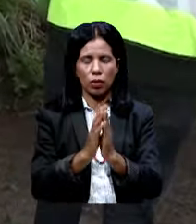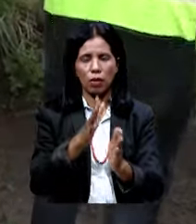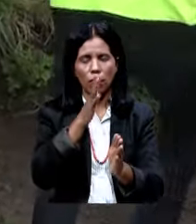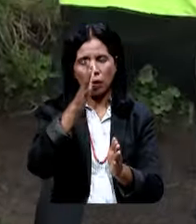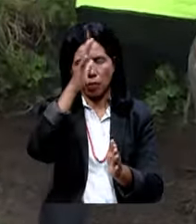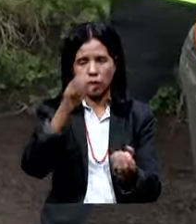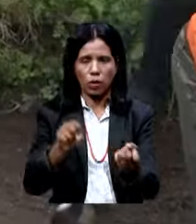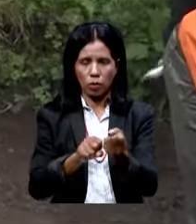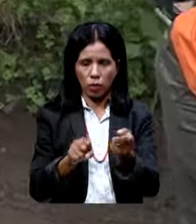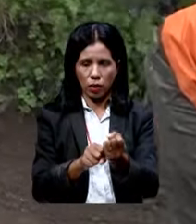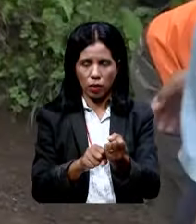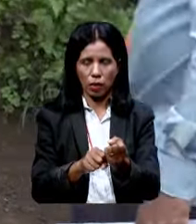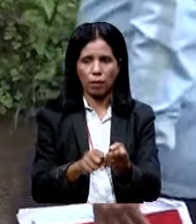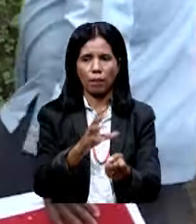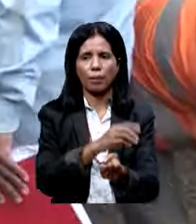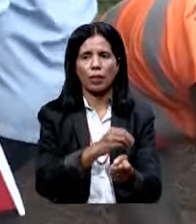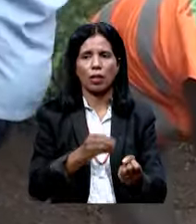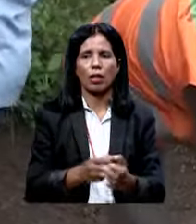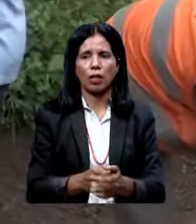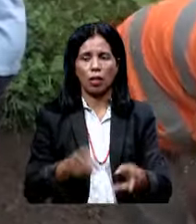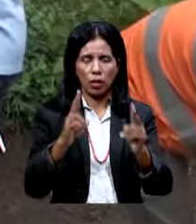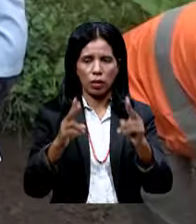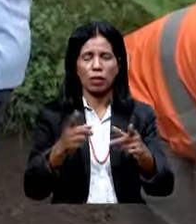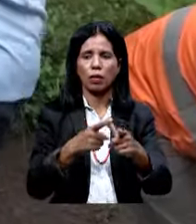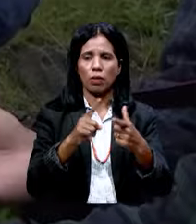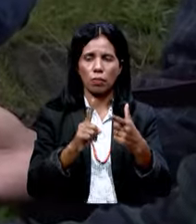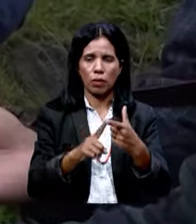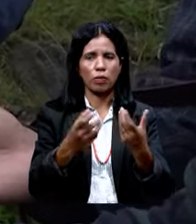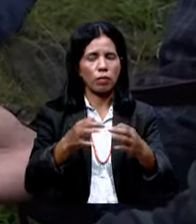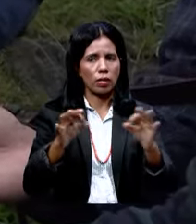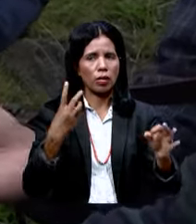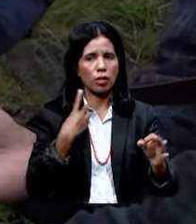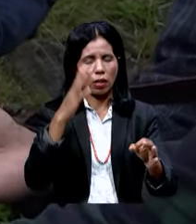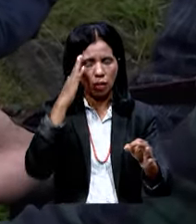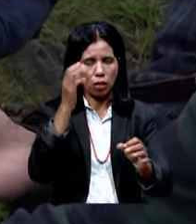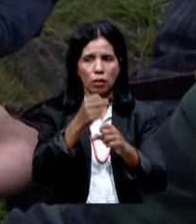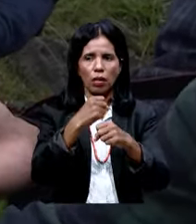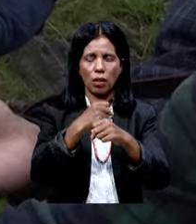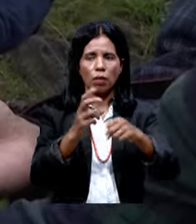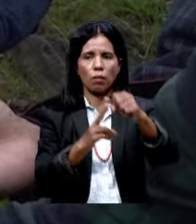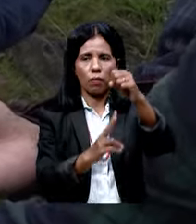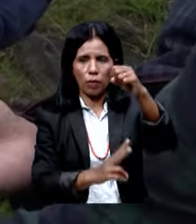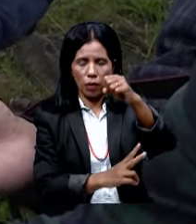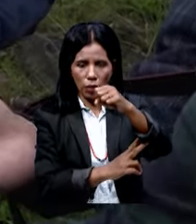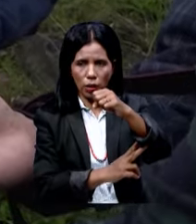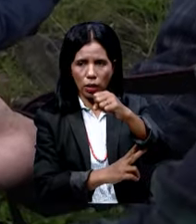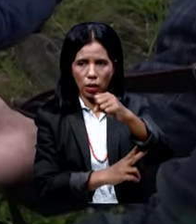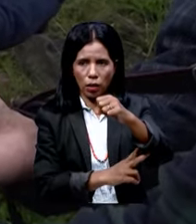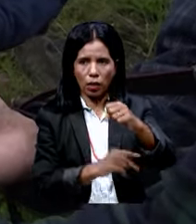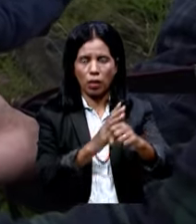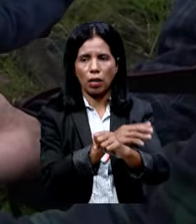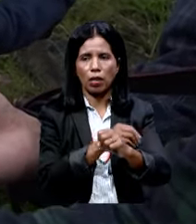pra halo ela lai tau ela manila ne urgentemente depois hotu mak ita hanoi pa depois at halo ponte ka o ita tu halo pas ela